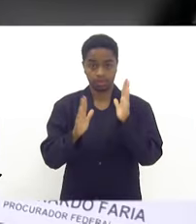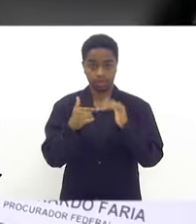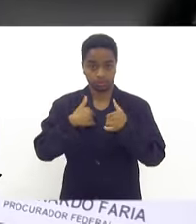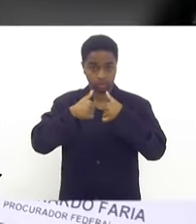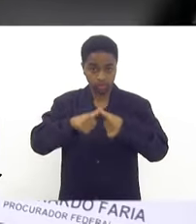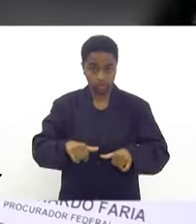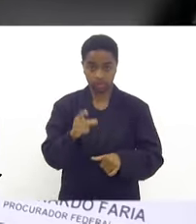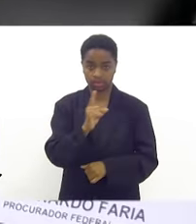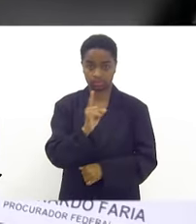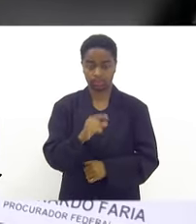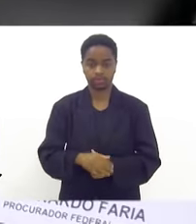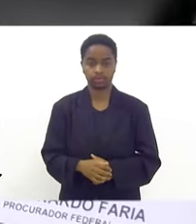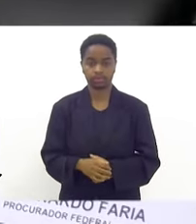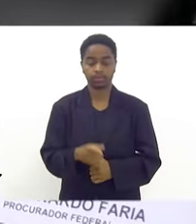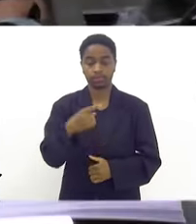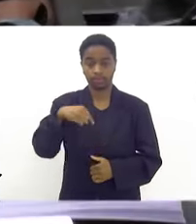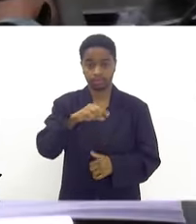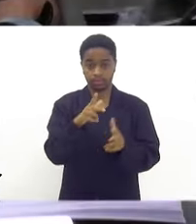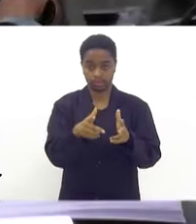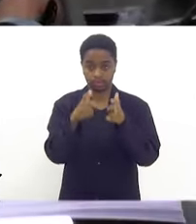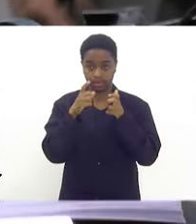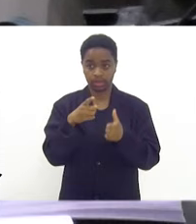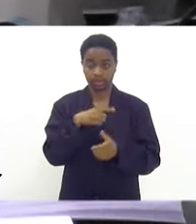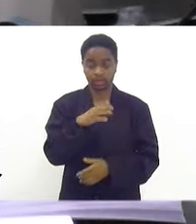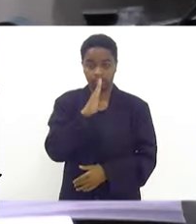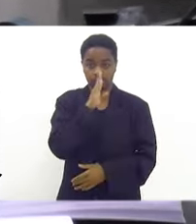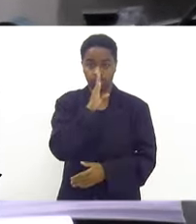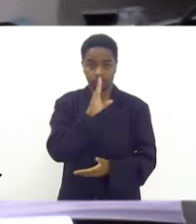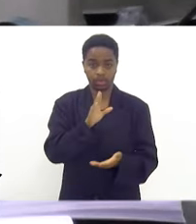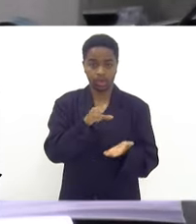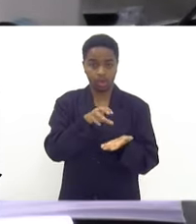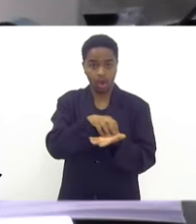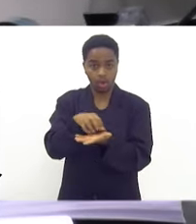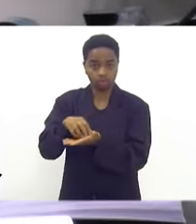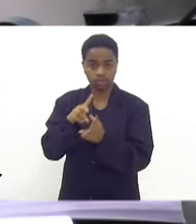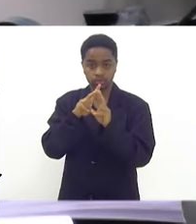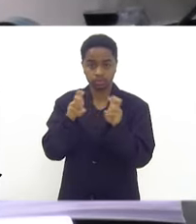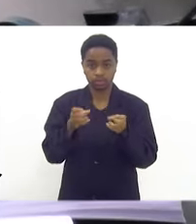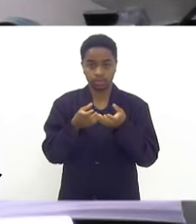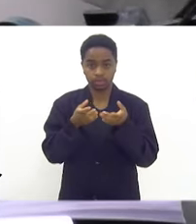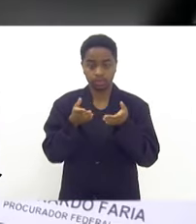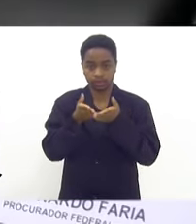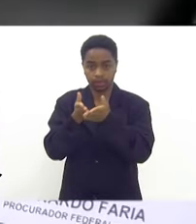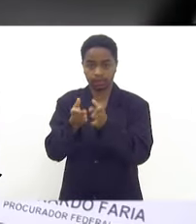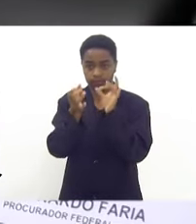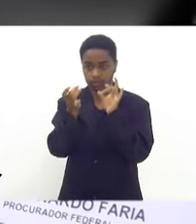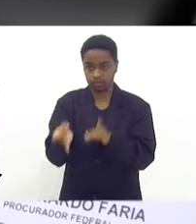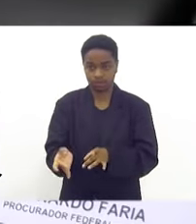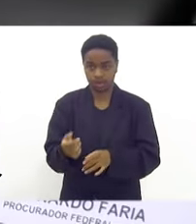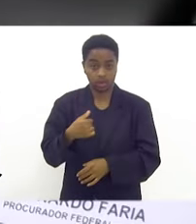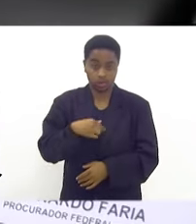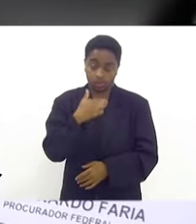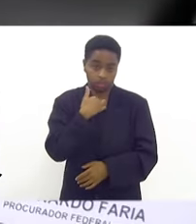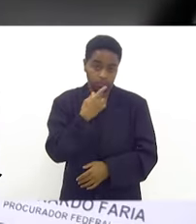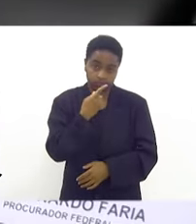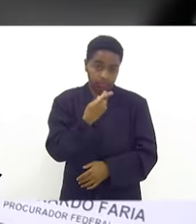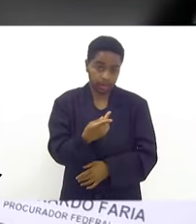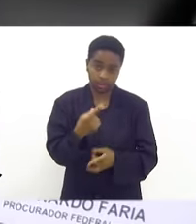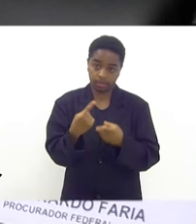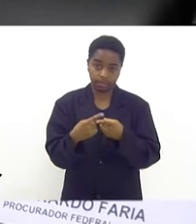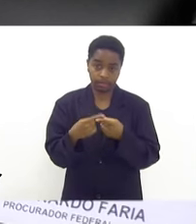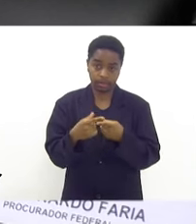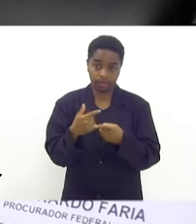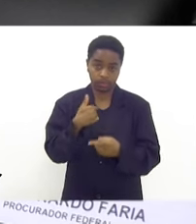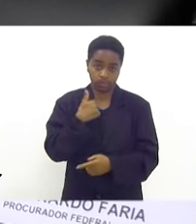o Ibama reconhece omissão de algum órgão na questão dos navios abandonados não posso afirmar isso porque